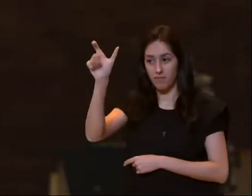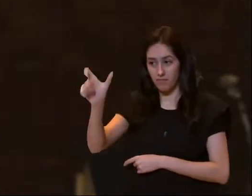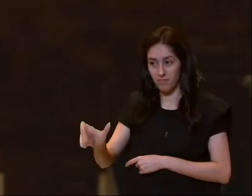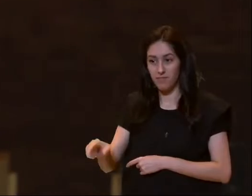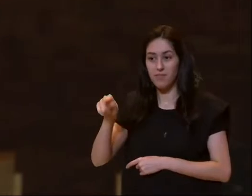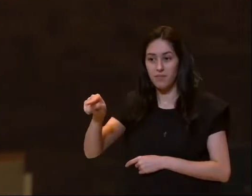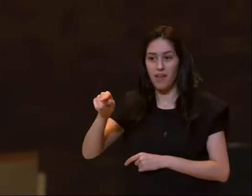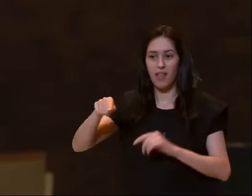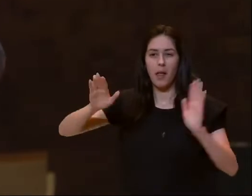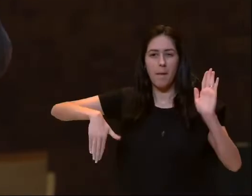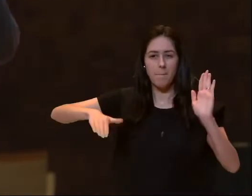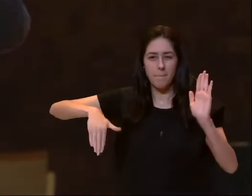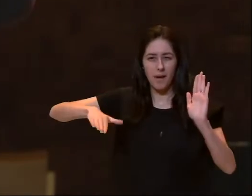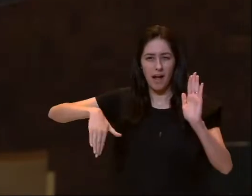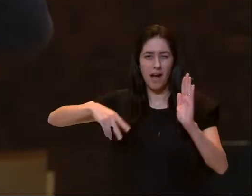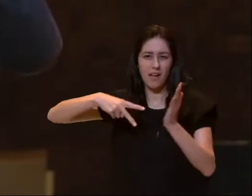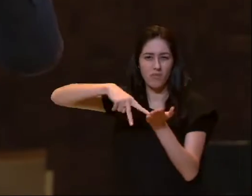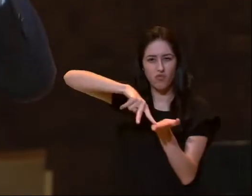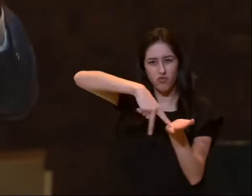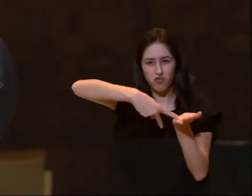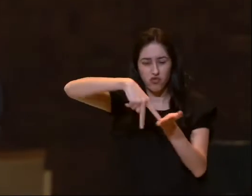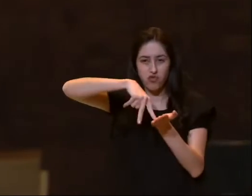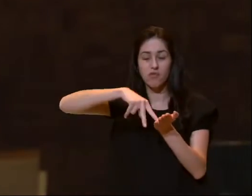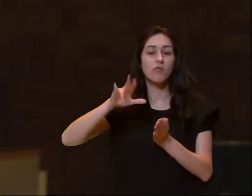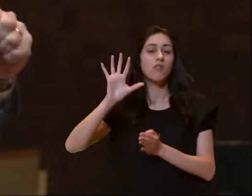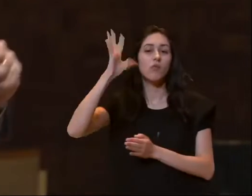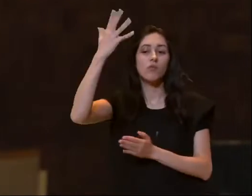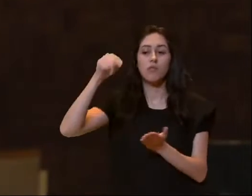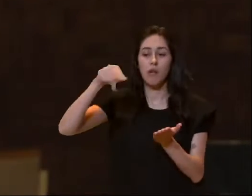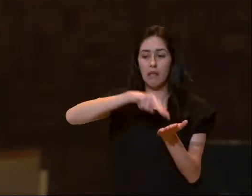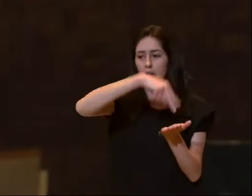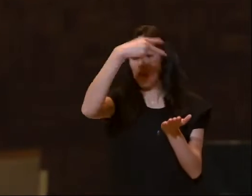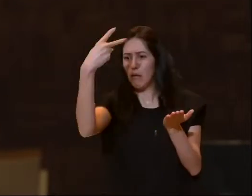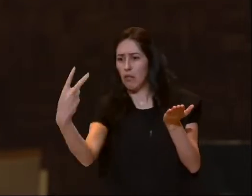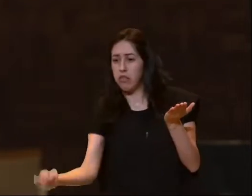num acidente, um tubarão come um dos seus braços.